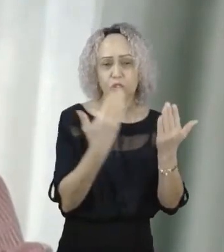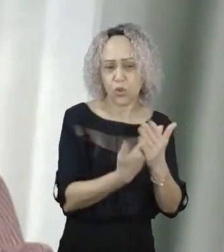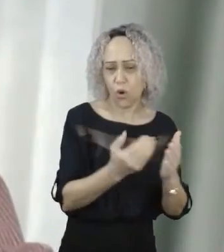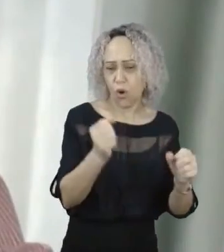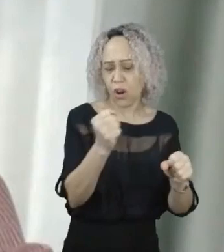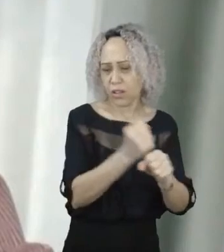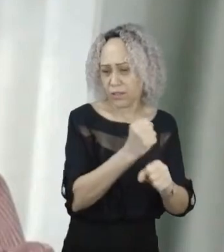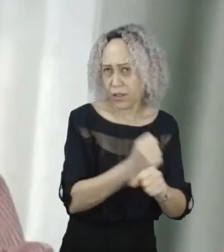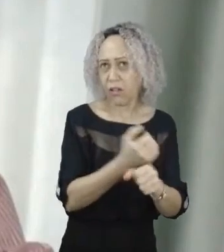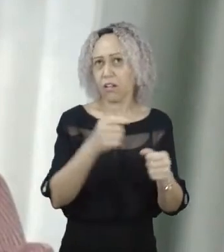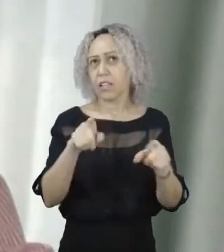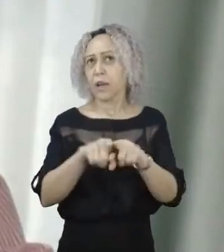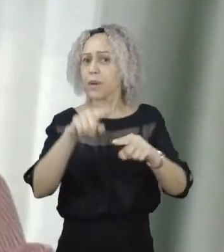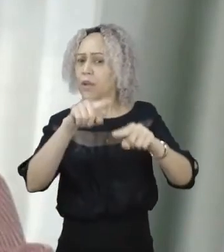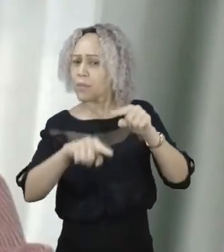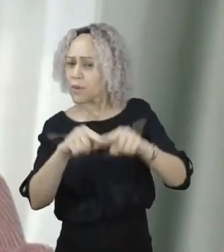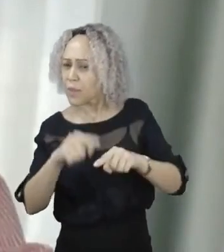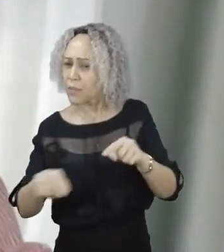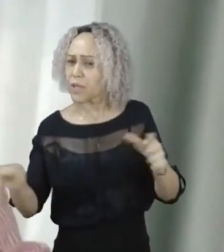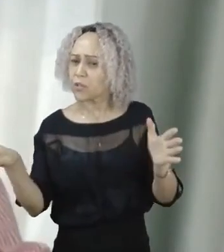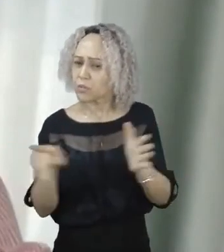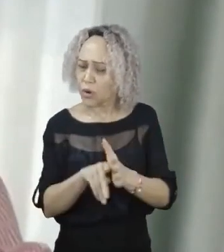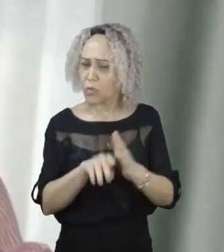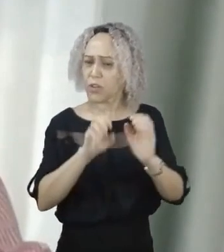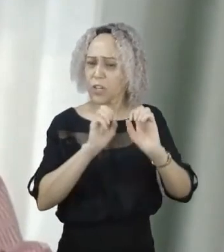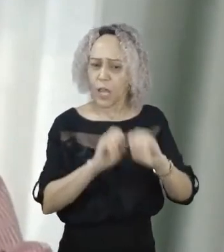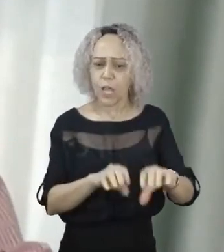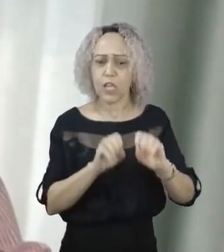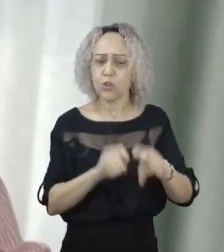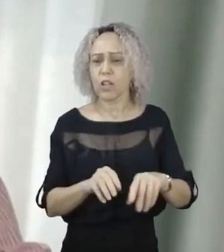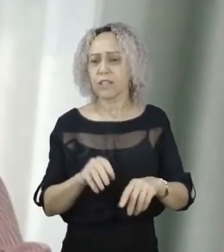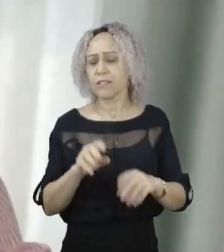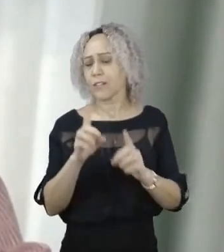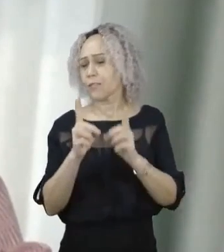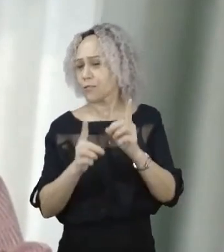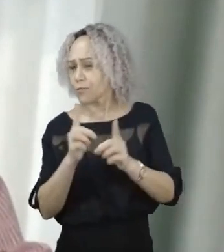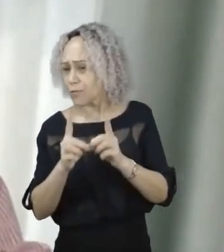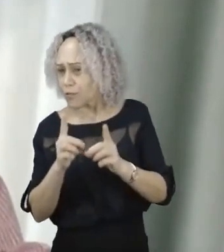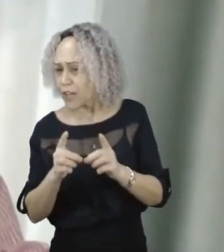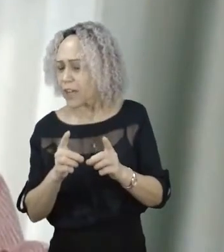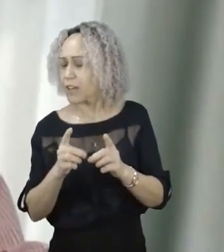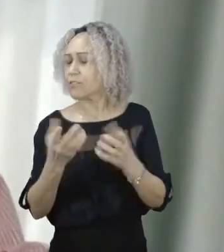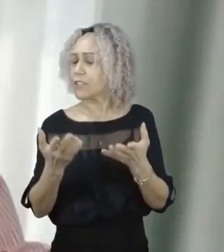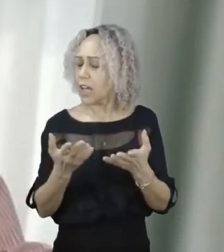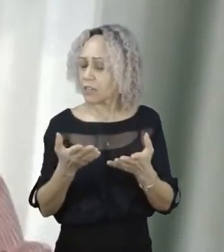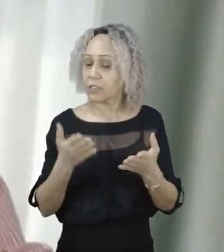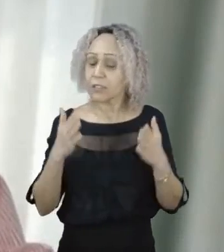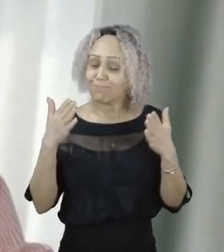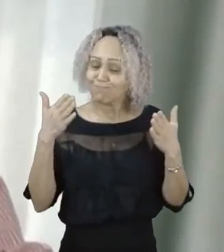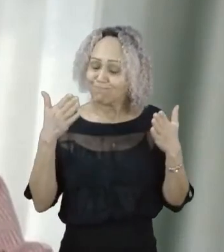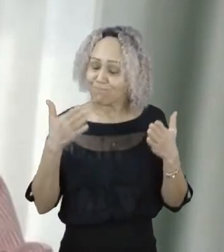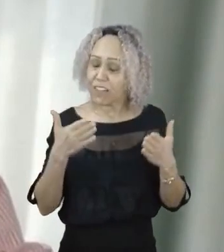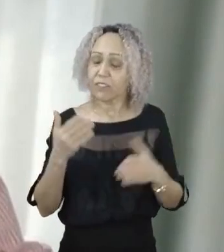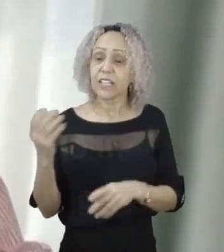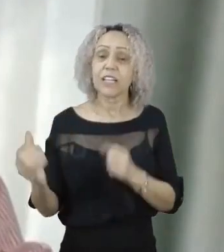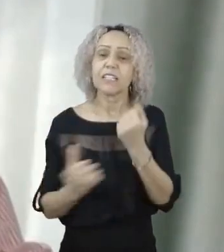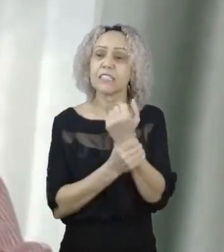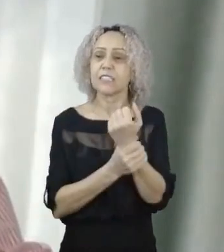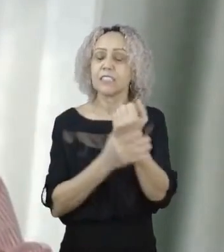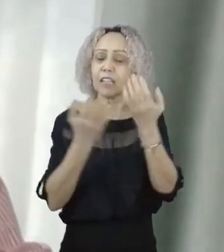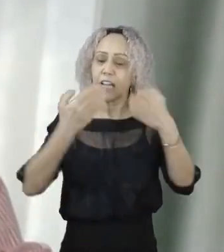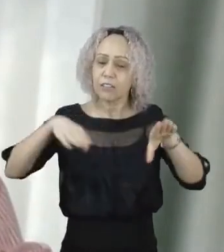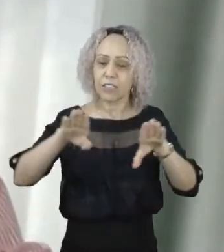equipamentos educativos precisam ter para garantir a inclusão educativa e a qualidade da educação.